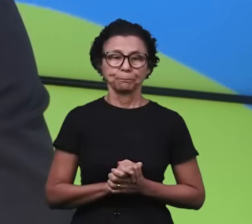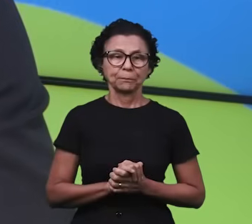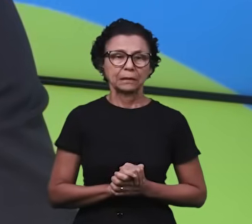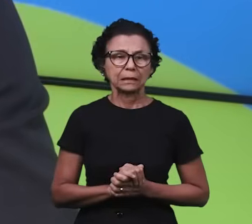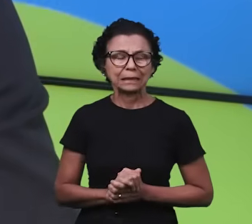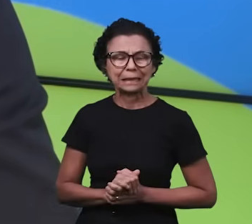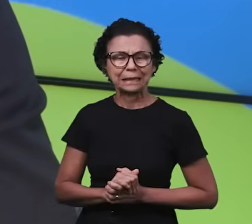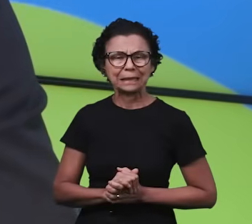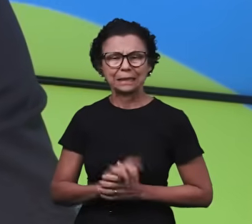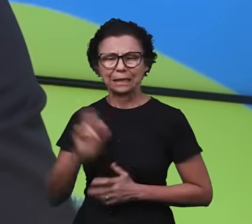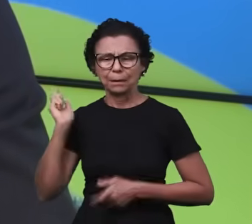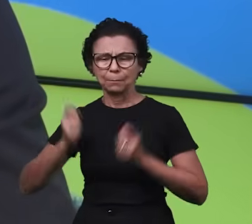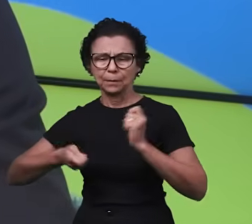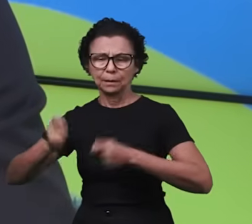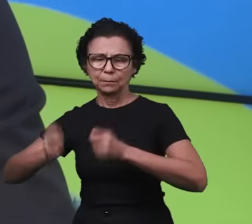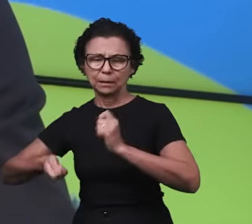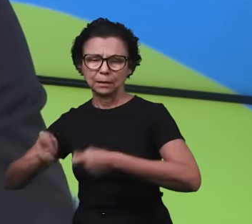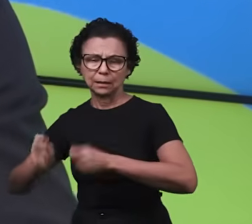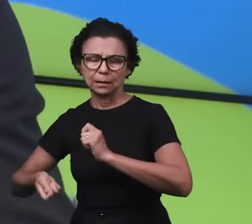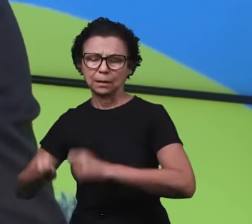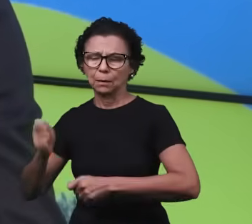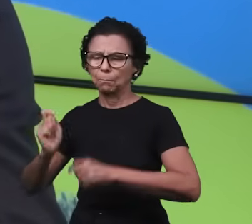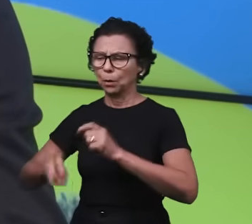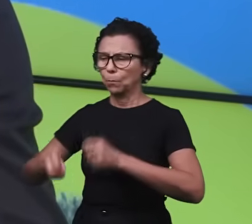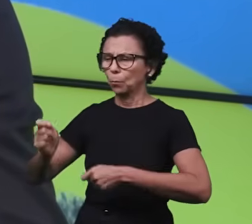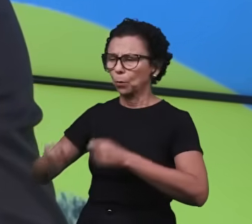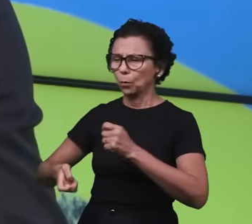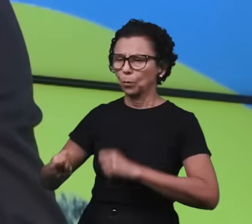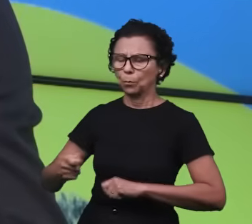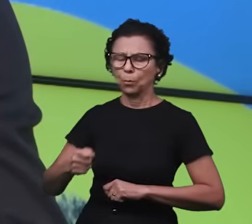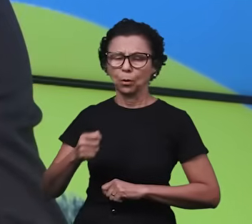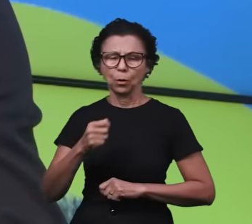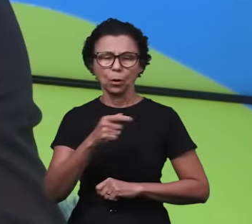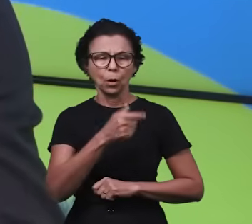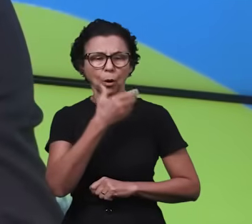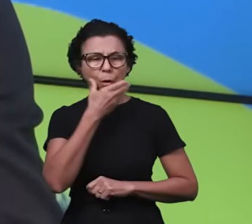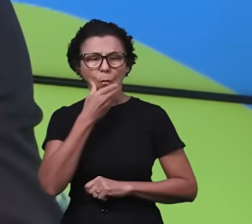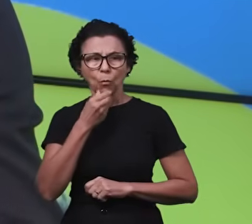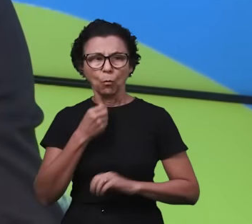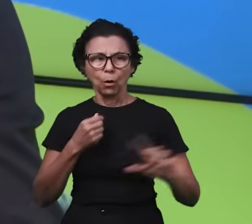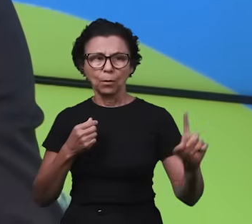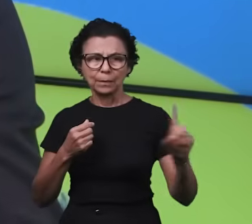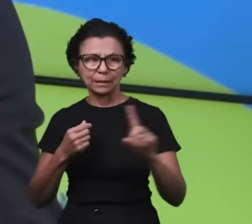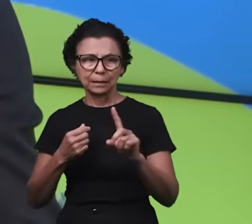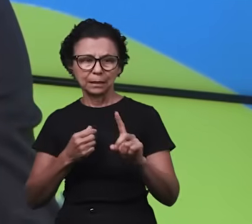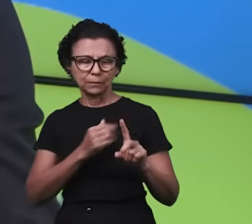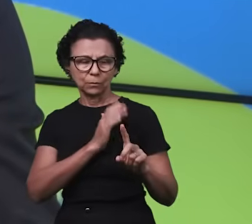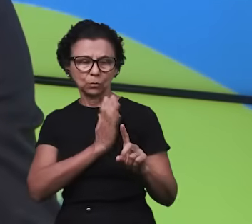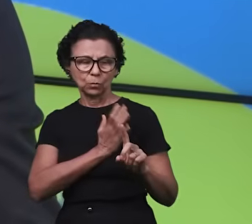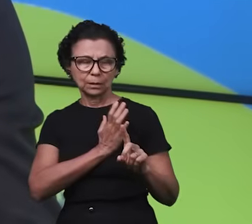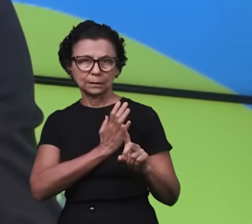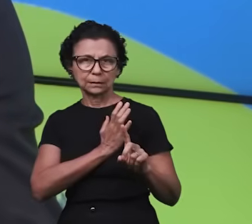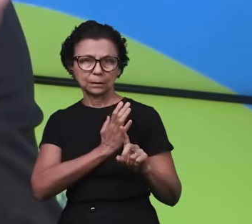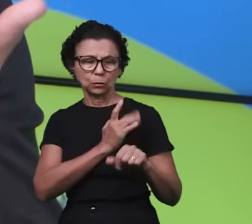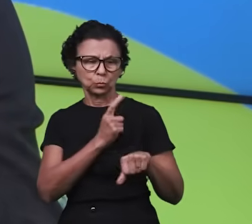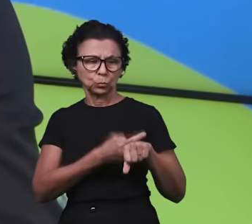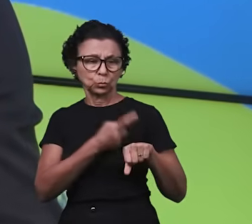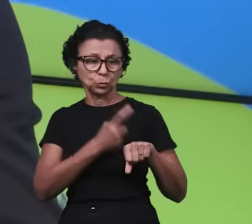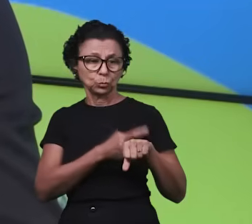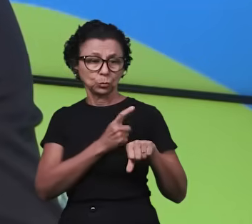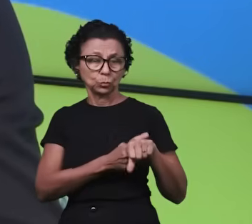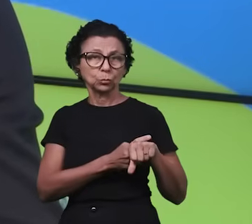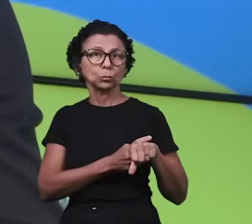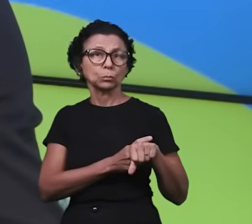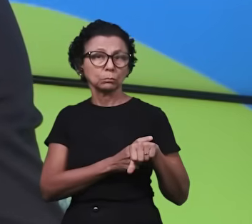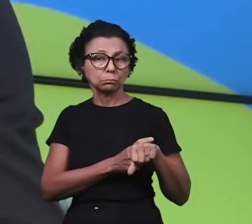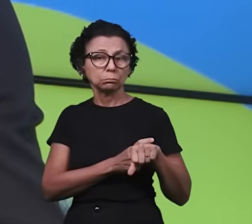ia tocando, ia batendo no coração, ia quebrando aquelas pedras, e ao final ele saía com o coração vivo. Então isso foi muito